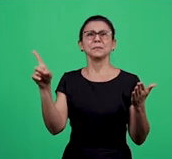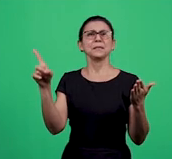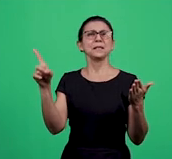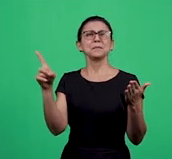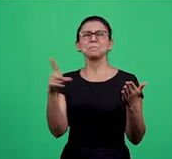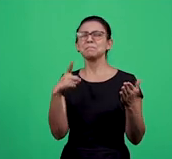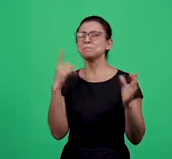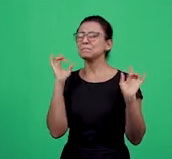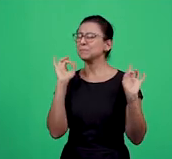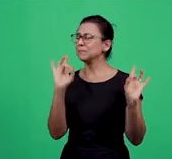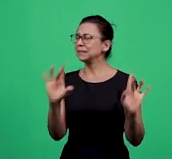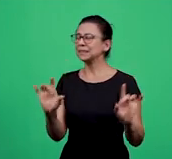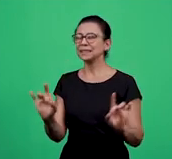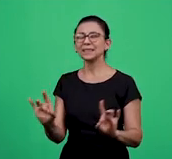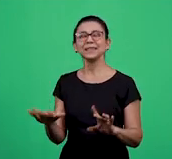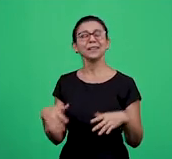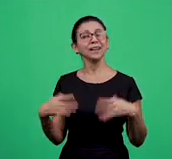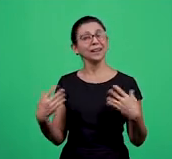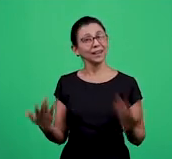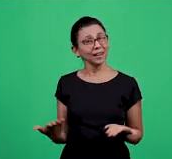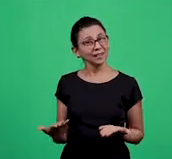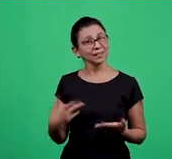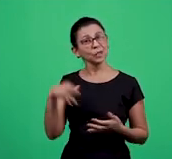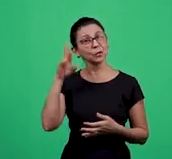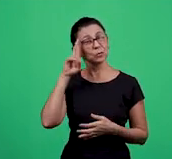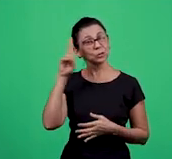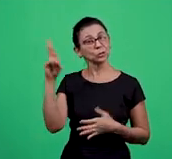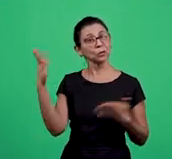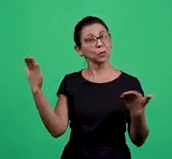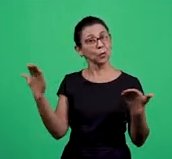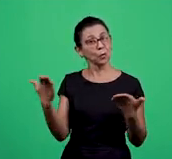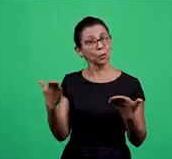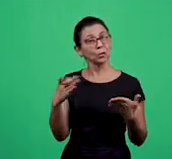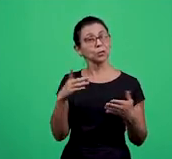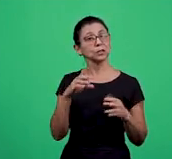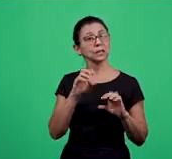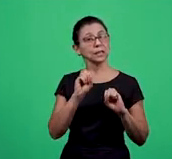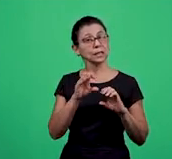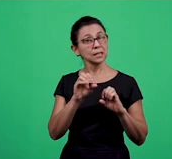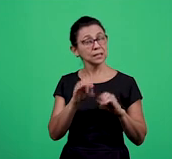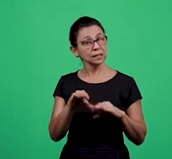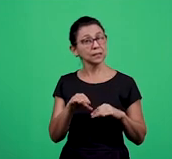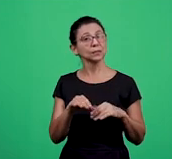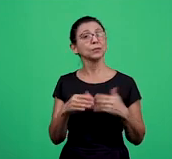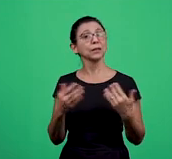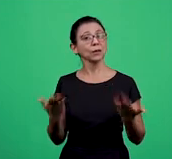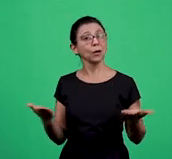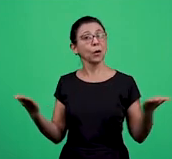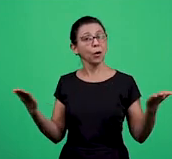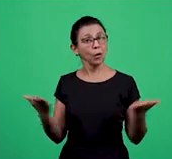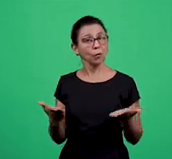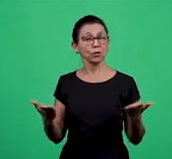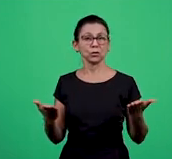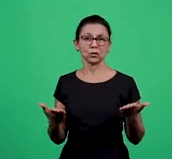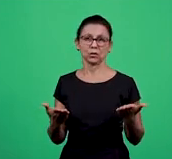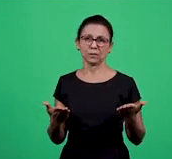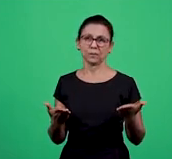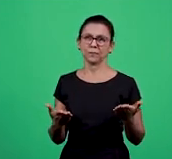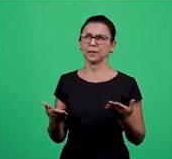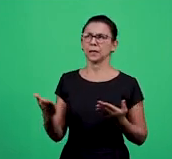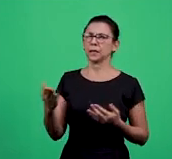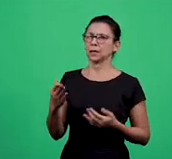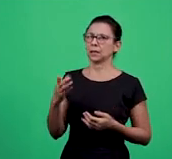Deus. E este é um ensino que o Senhor tem para nós. O Senhor quer que nós também venhamos